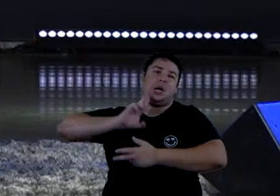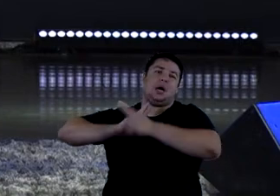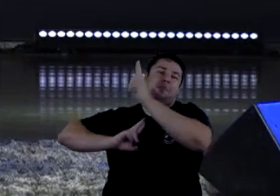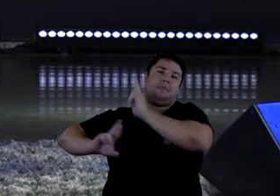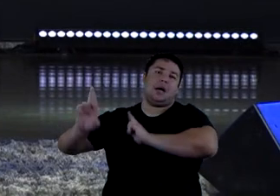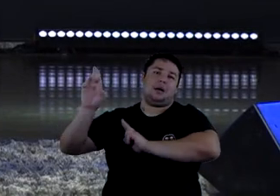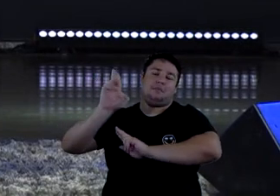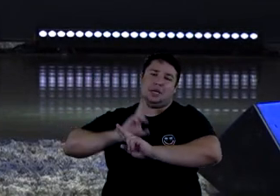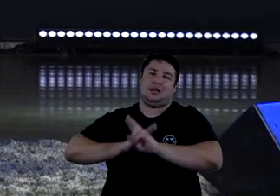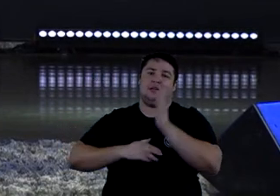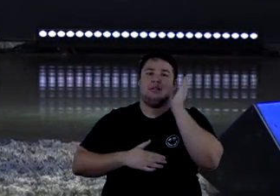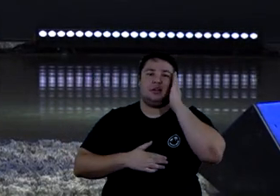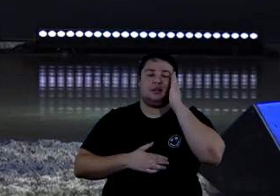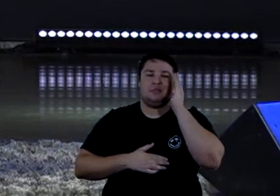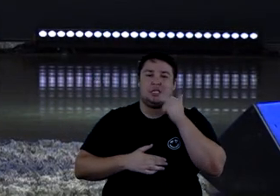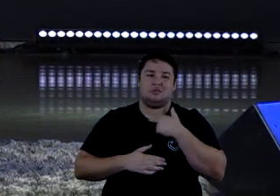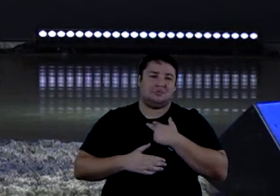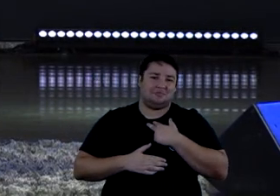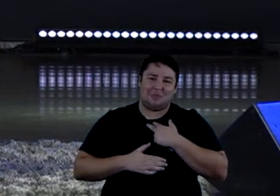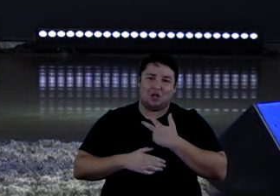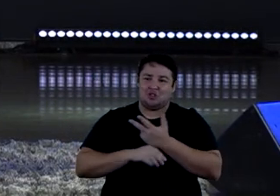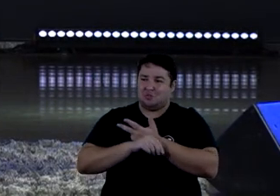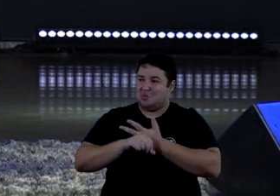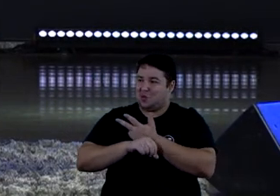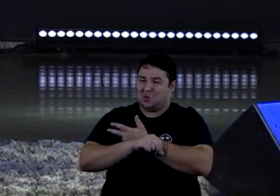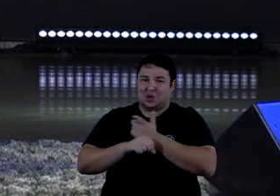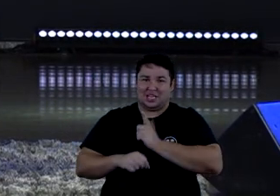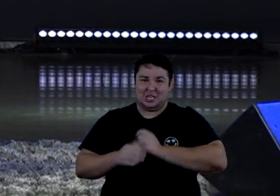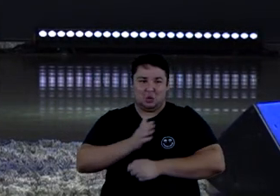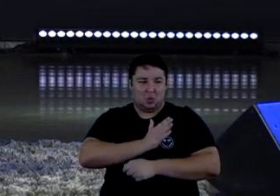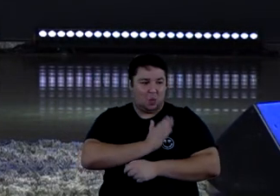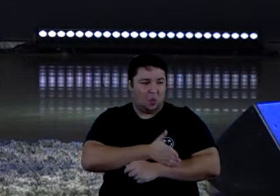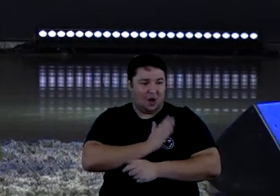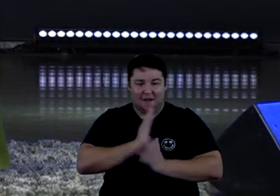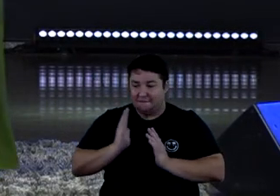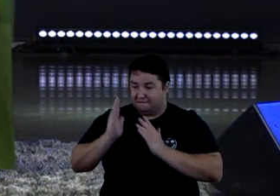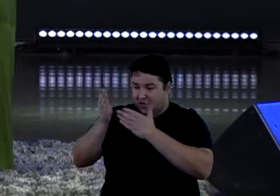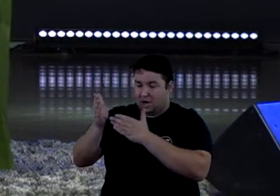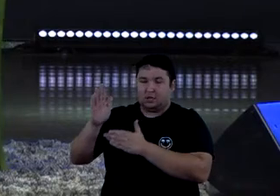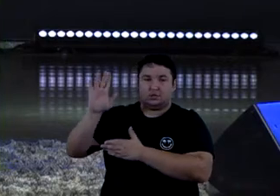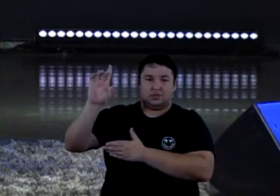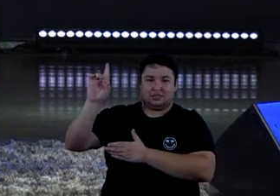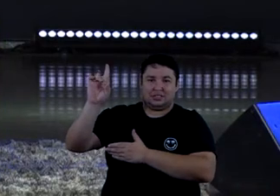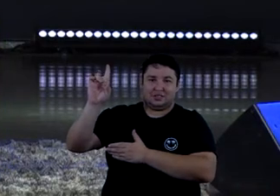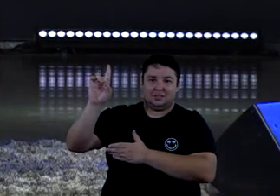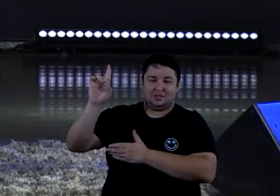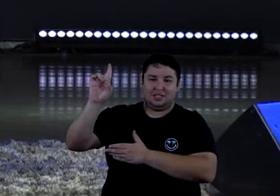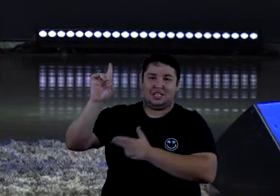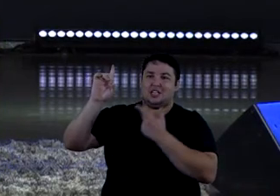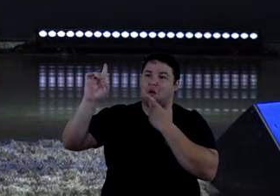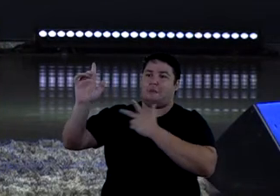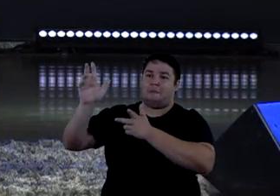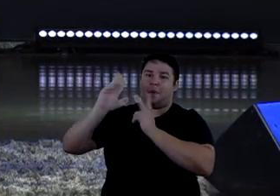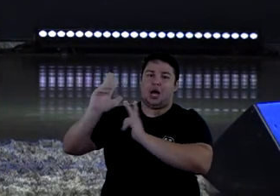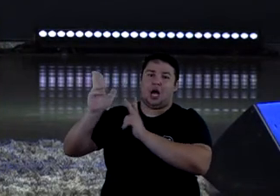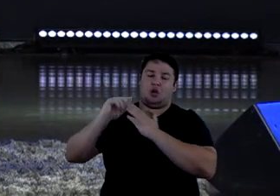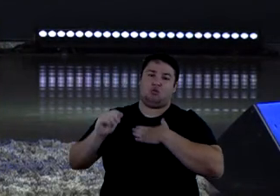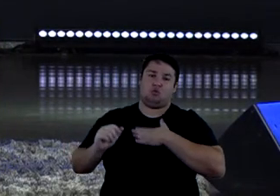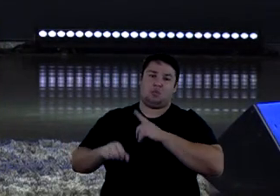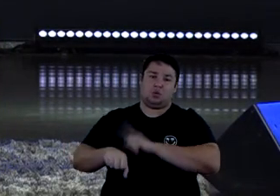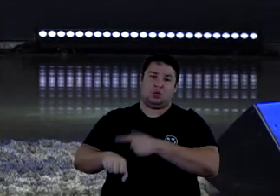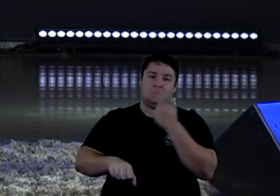Deus, de buscar ter um coração em Deus. Deus falou comigo há um tempo